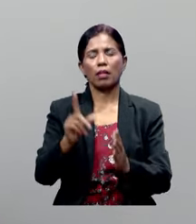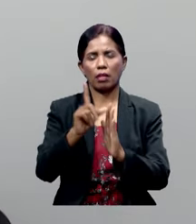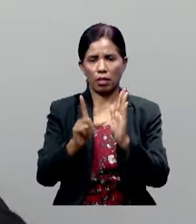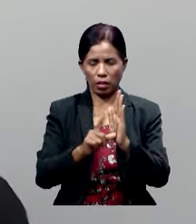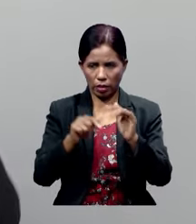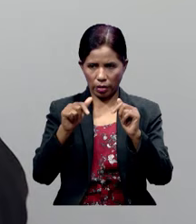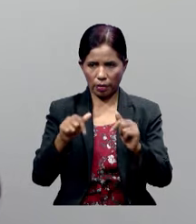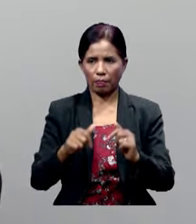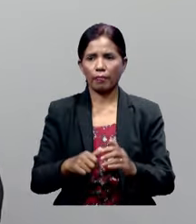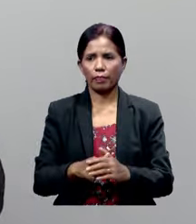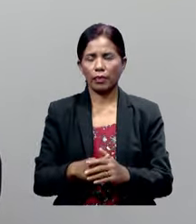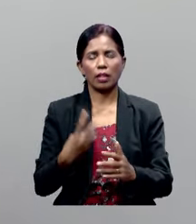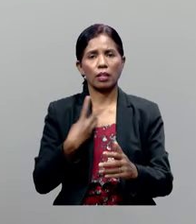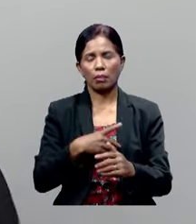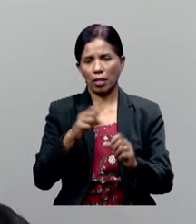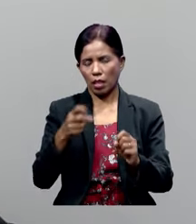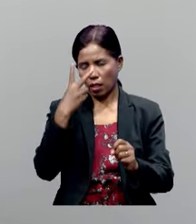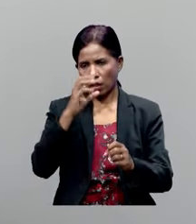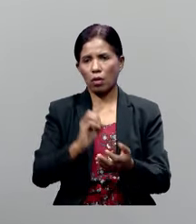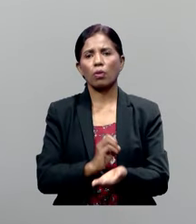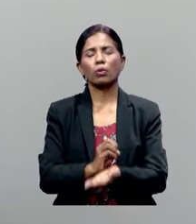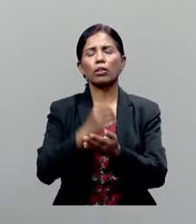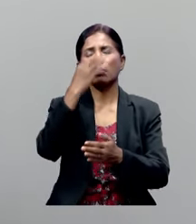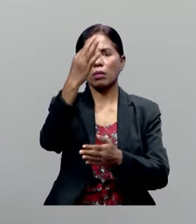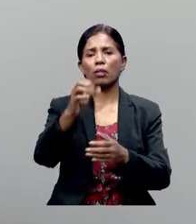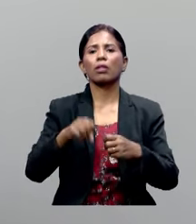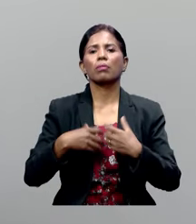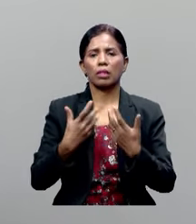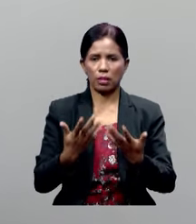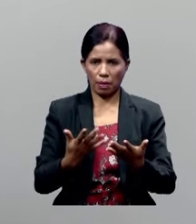ba nune ita tarefa lo kusi ba wing alsa